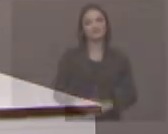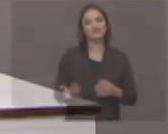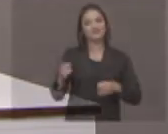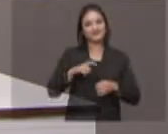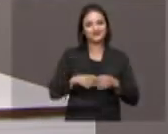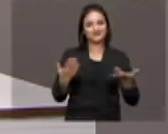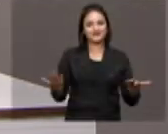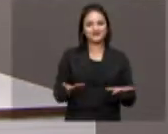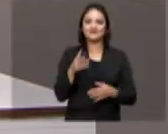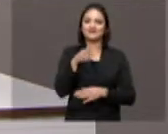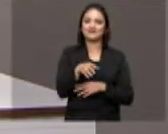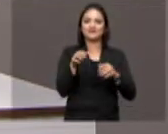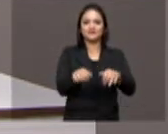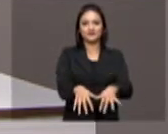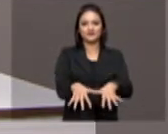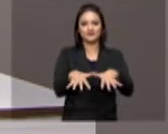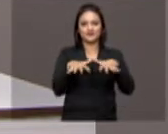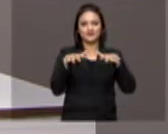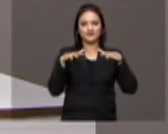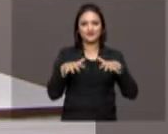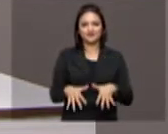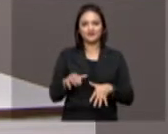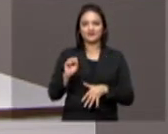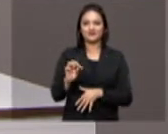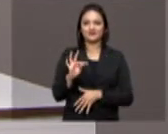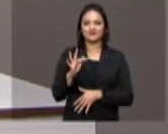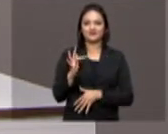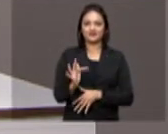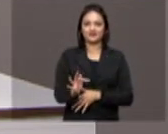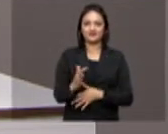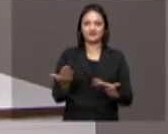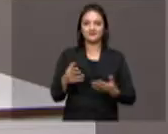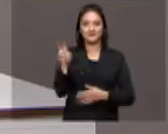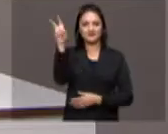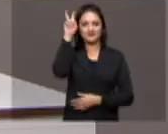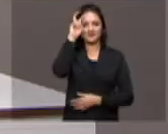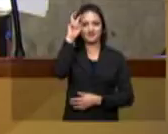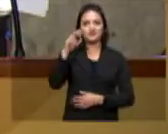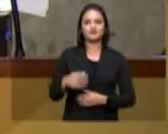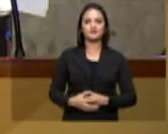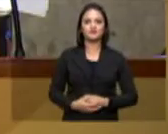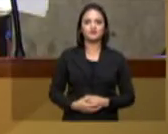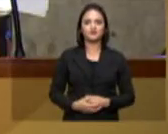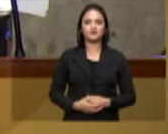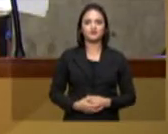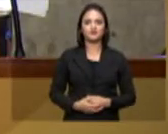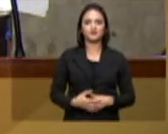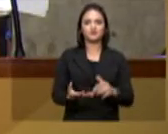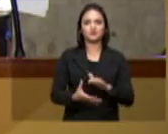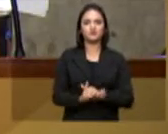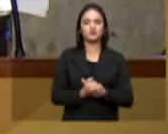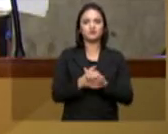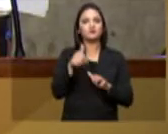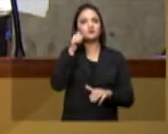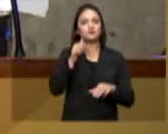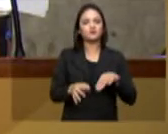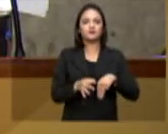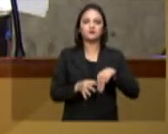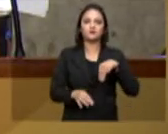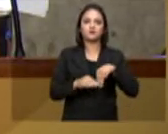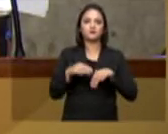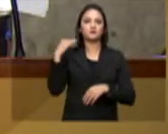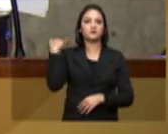Estamos de volta, indo direto ao plenário do Supremo Tribunal Federal, da sessão desta quinta-feira. Cumprimento a senhora ministra Carmen Lúcia, os senhores